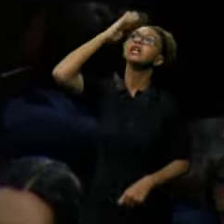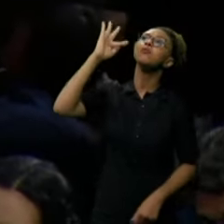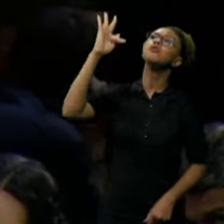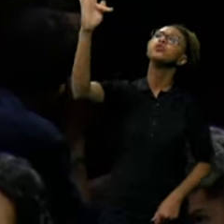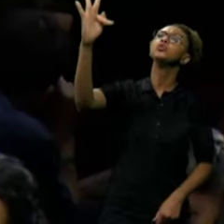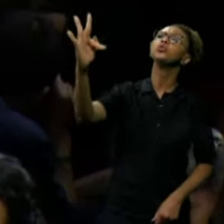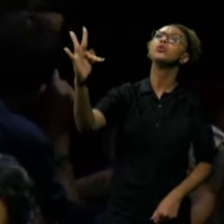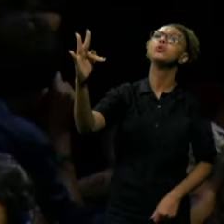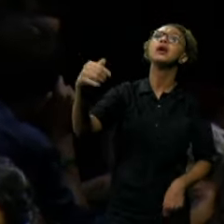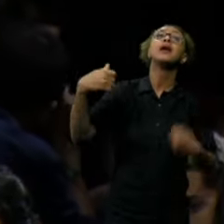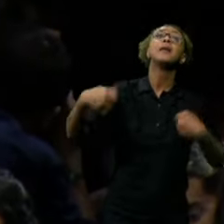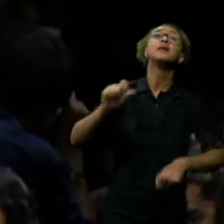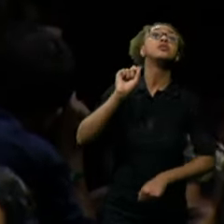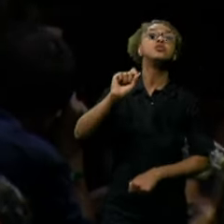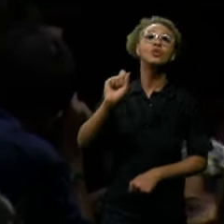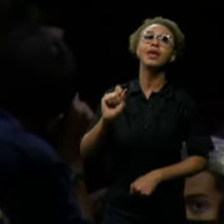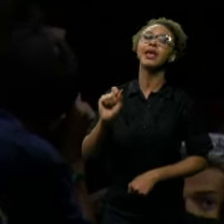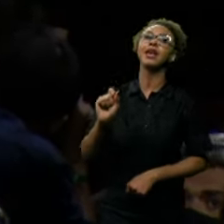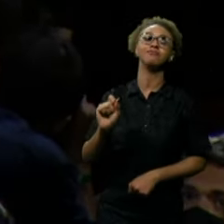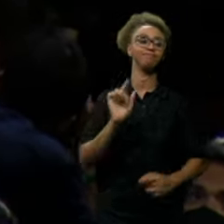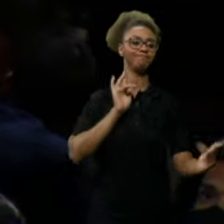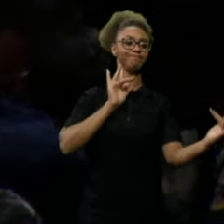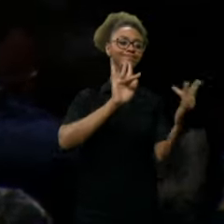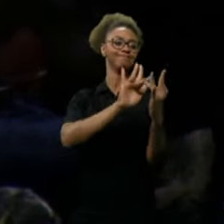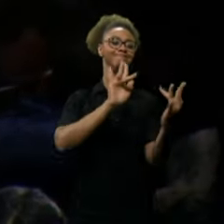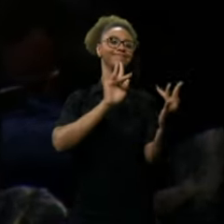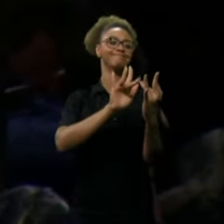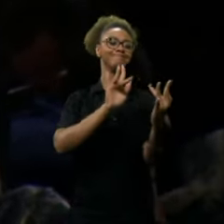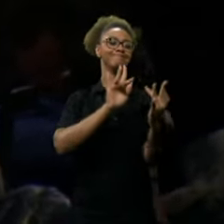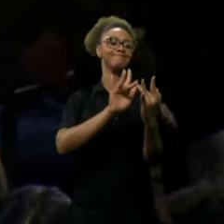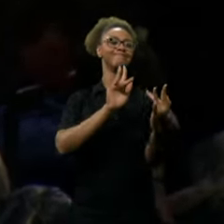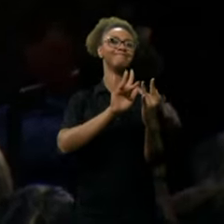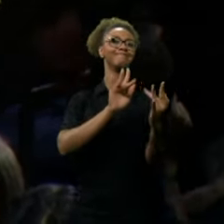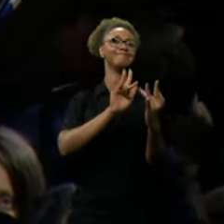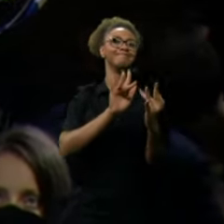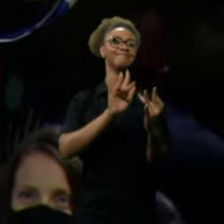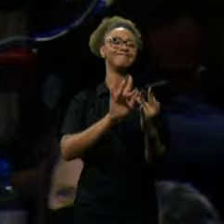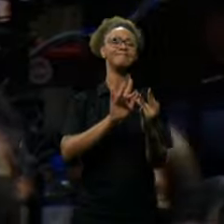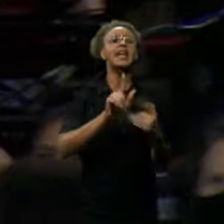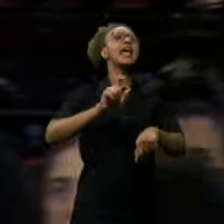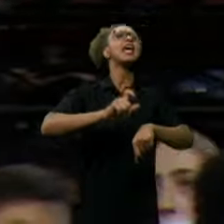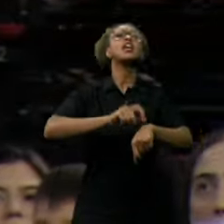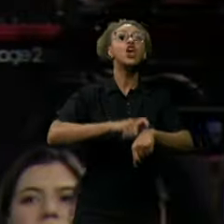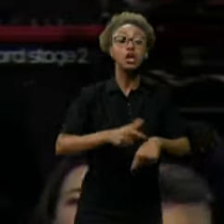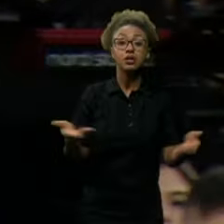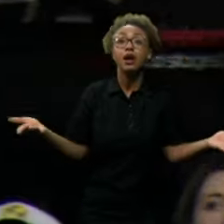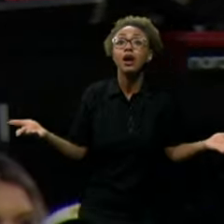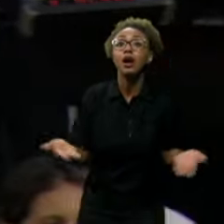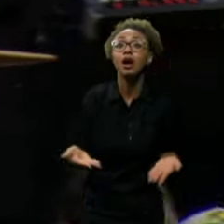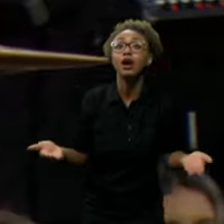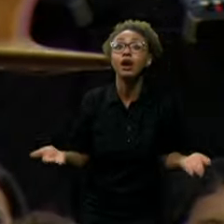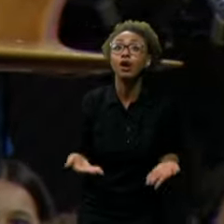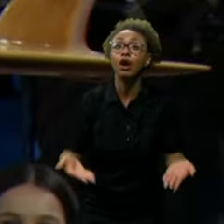você precisa se relacionar comigo quando sua presente